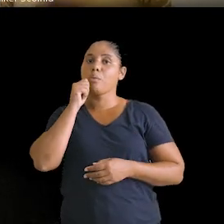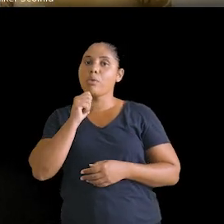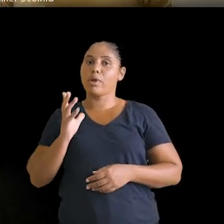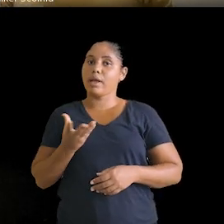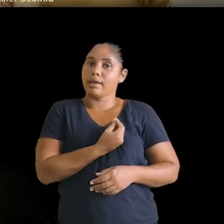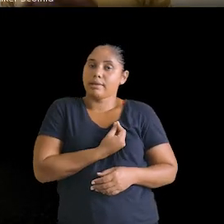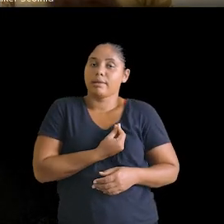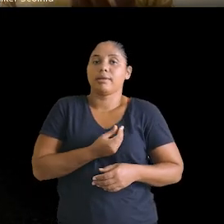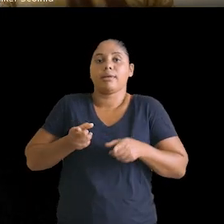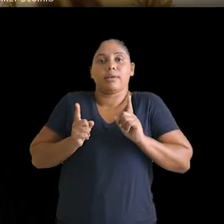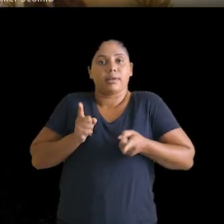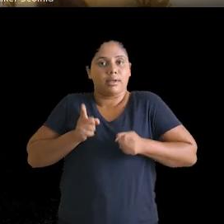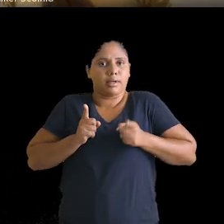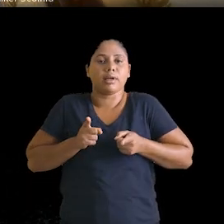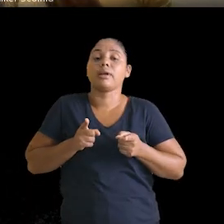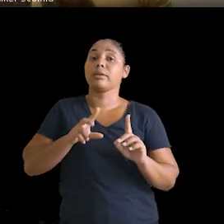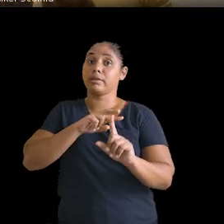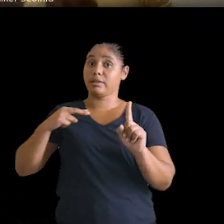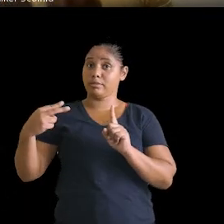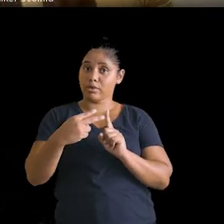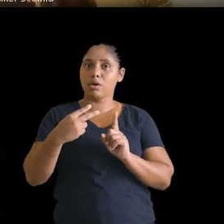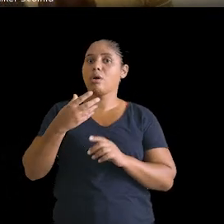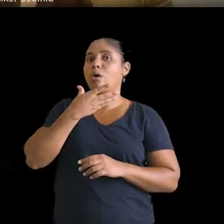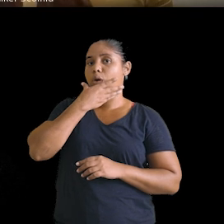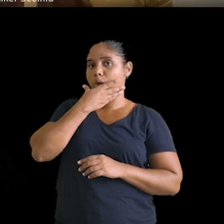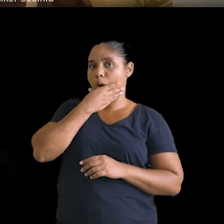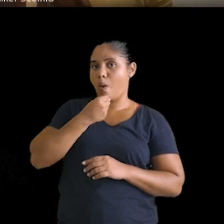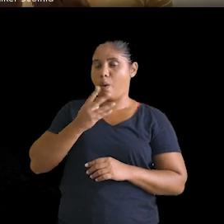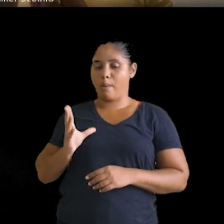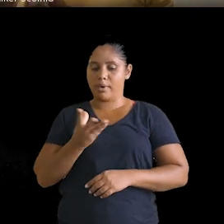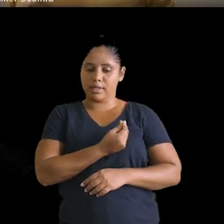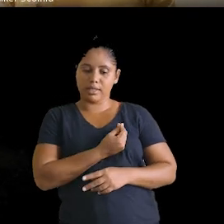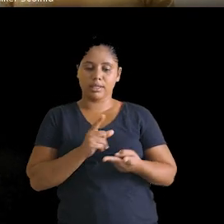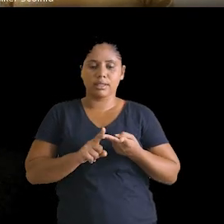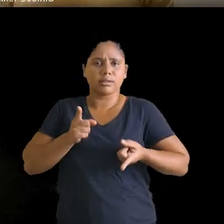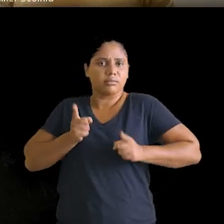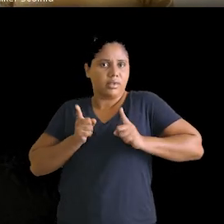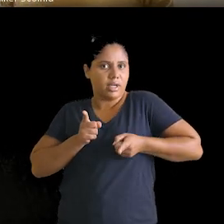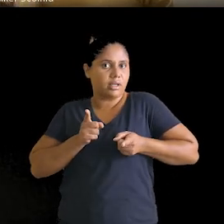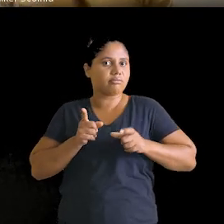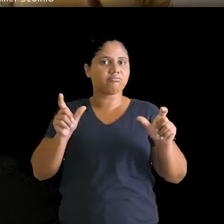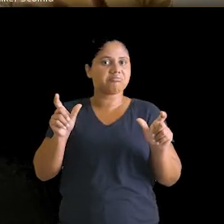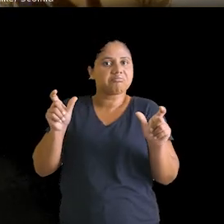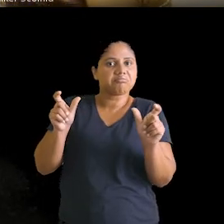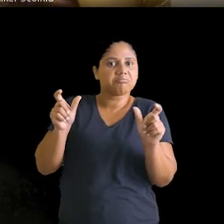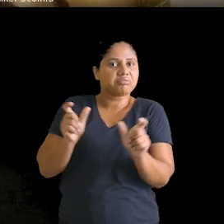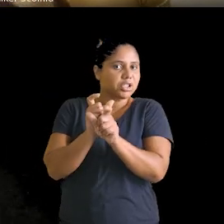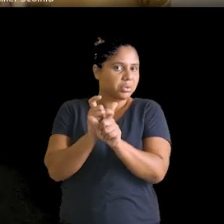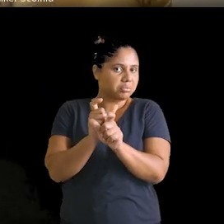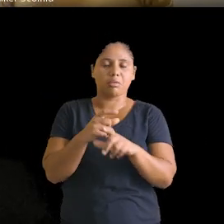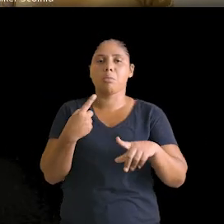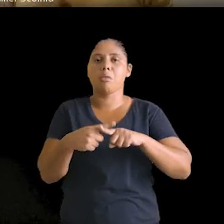dessa perspectiva, em relação a mulher trans e travestis, elas são sinônimos, tá? Porque o nome